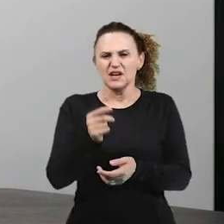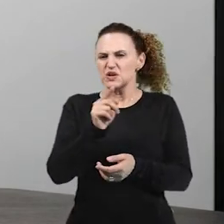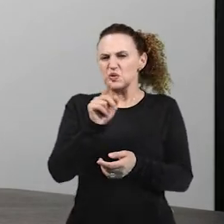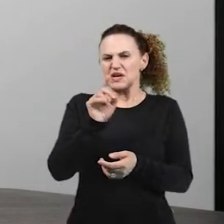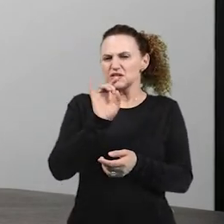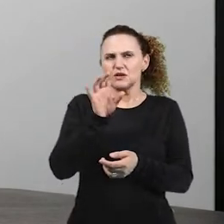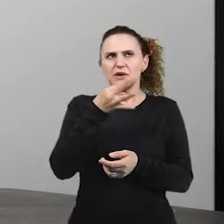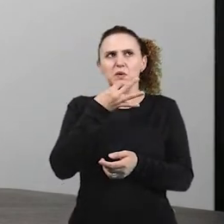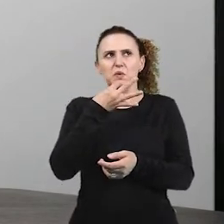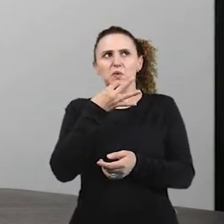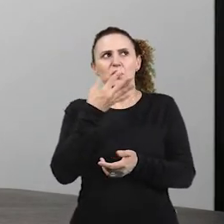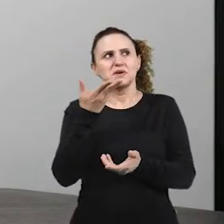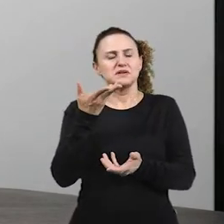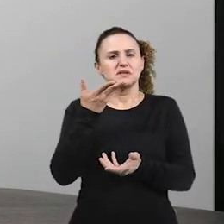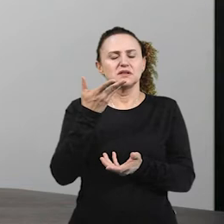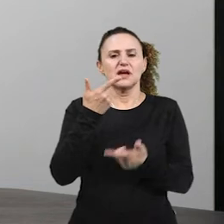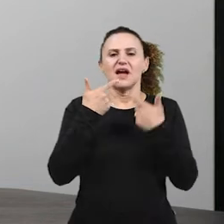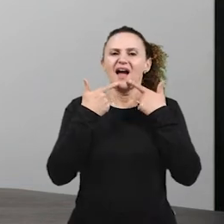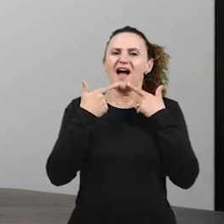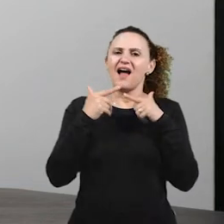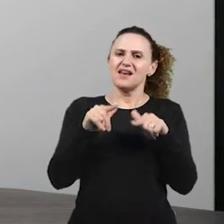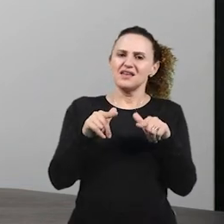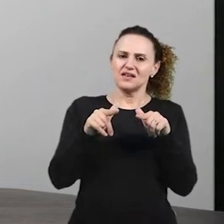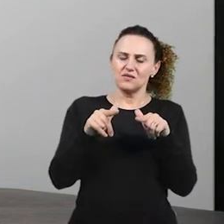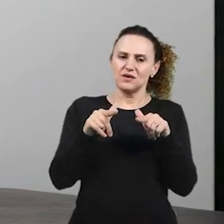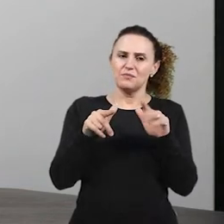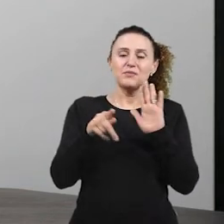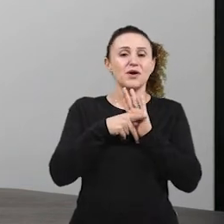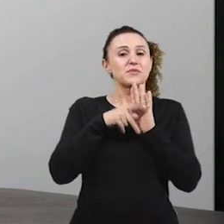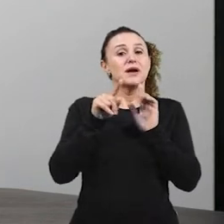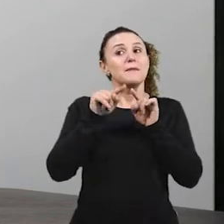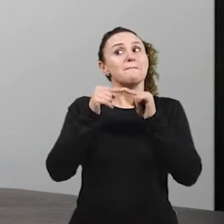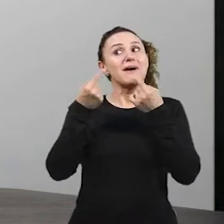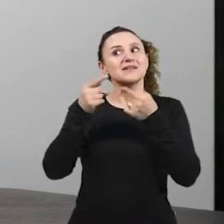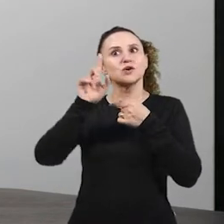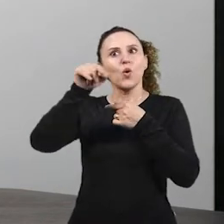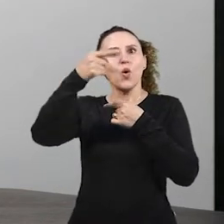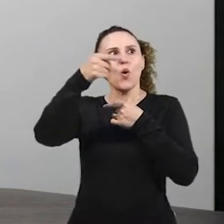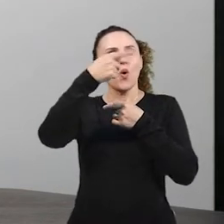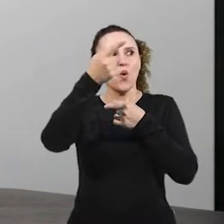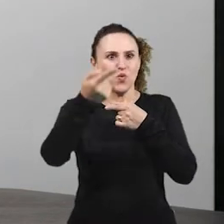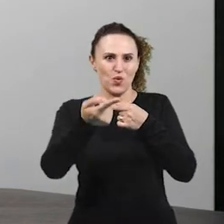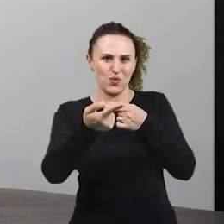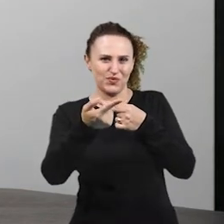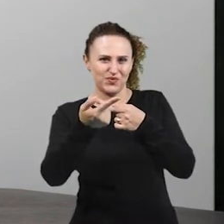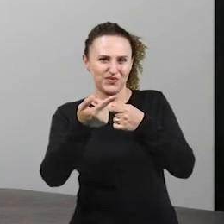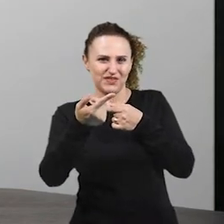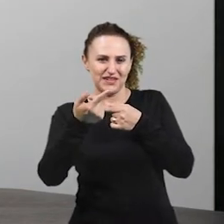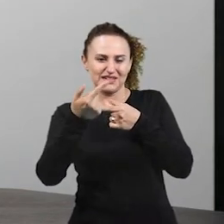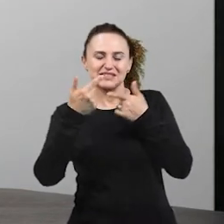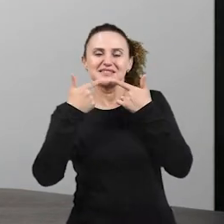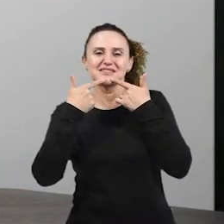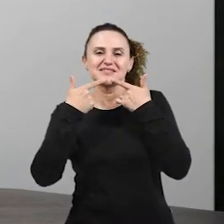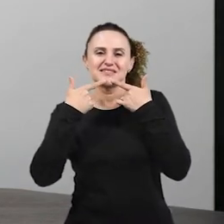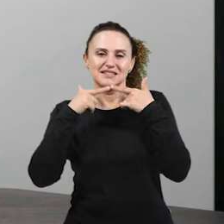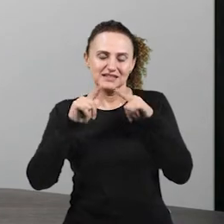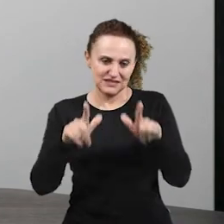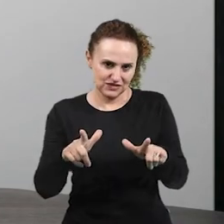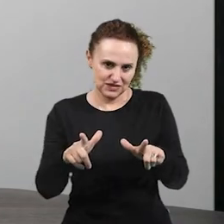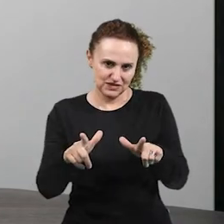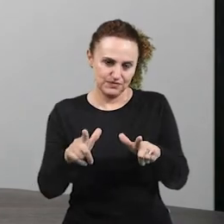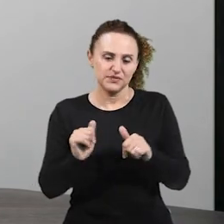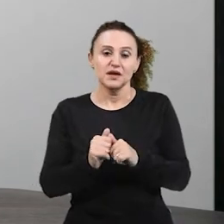você conhecer a sua língua como se pronunciam as palavras na sua língua mas também das outras ricos da por isso que ele se